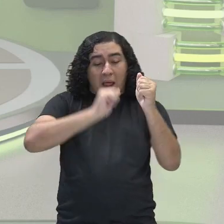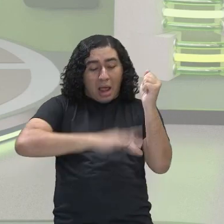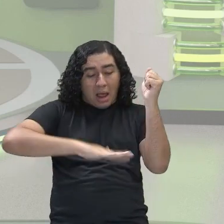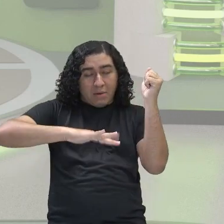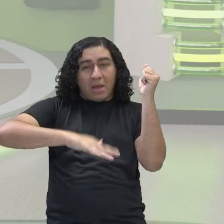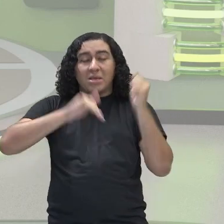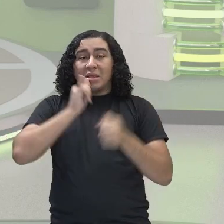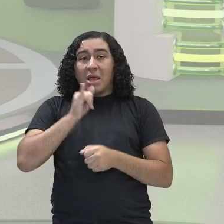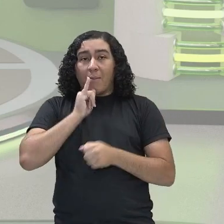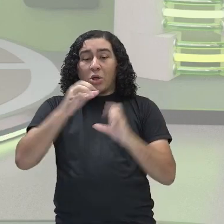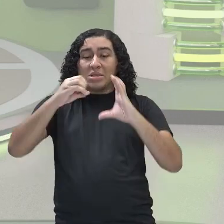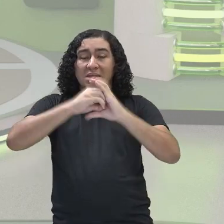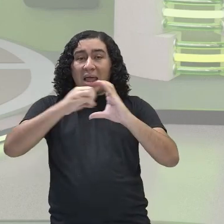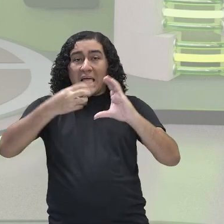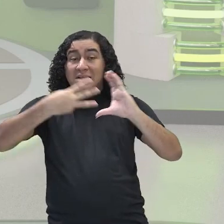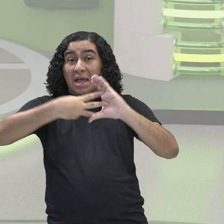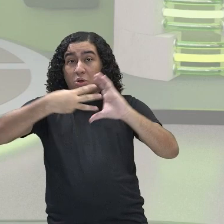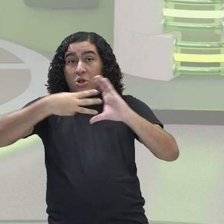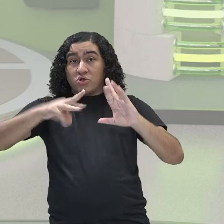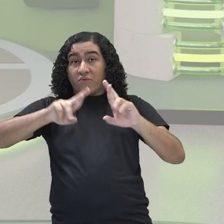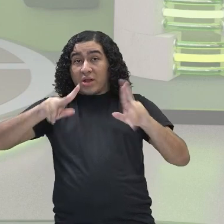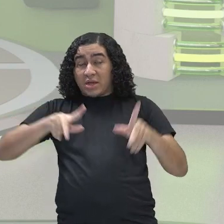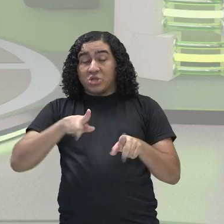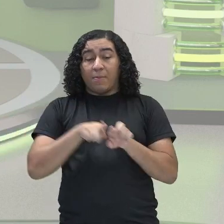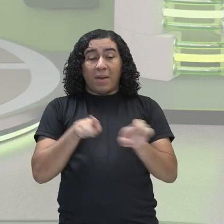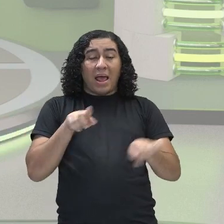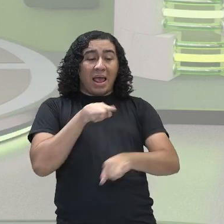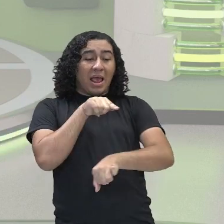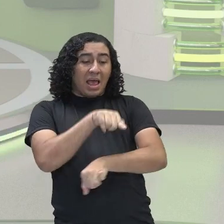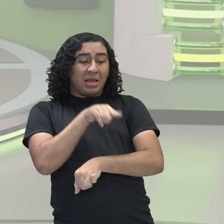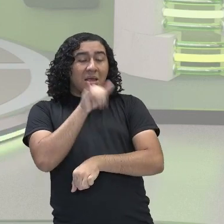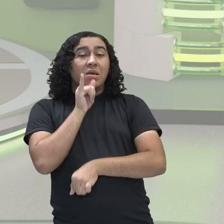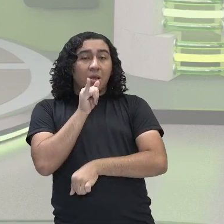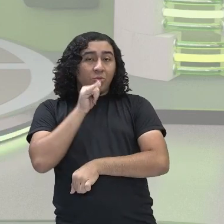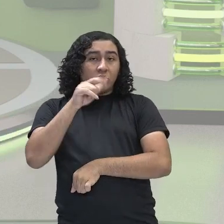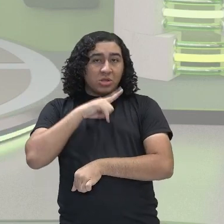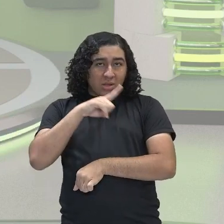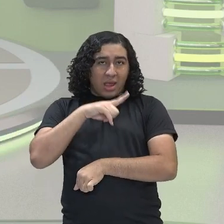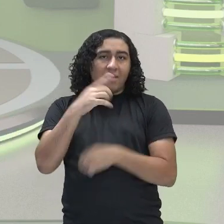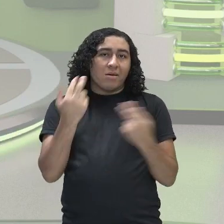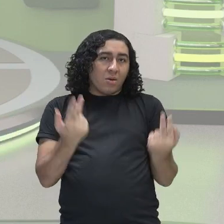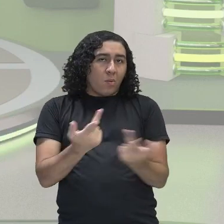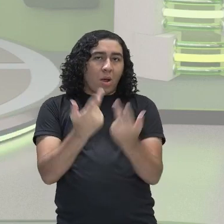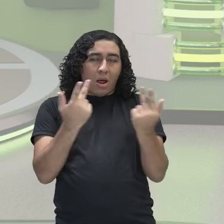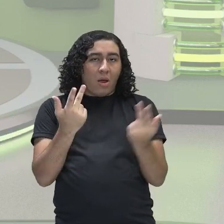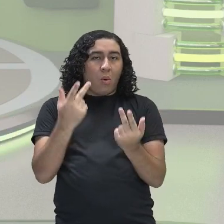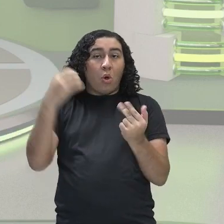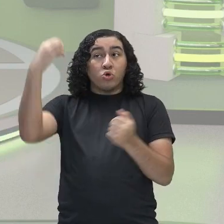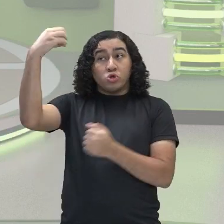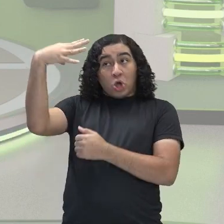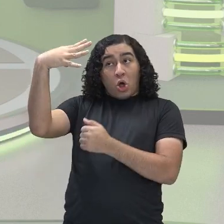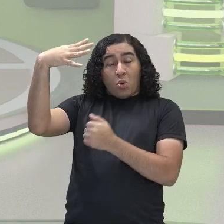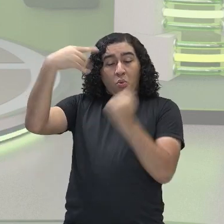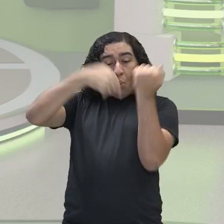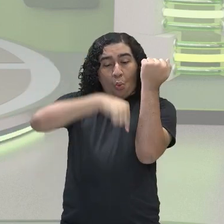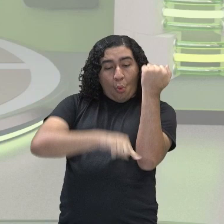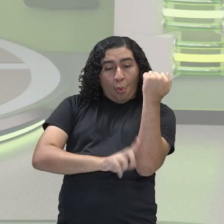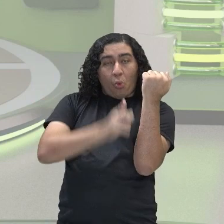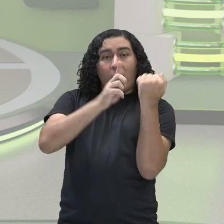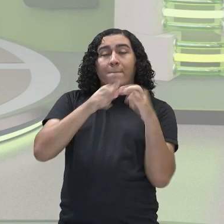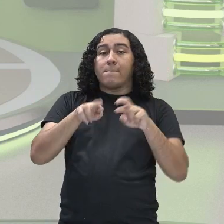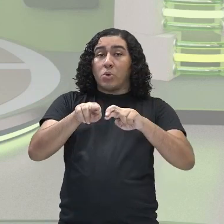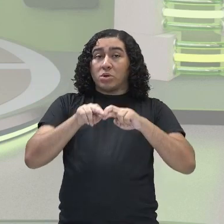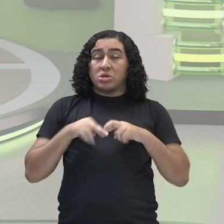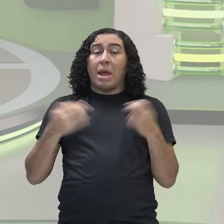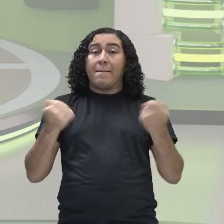delas são diferentes, apesar de que as algas, por exemplo, fazem fotossíntese semelhantemente às plantas. Então, por isso que é